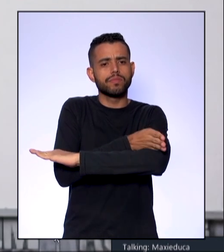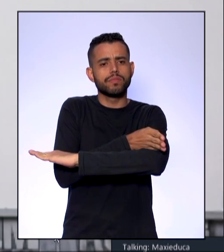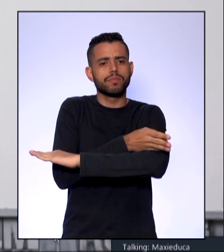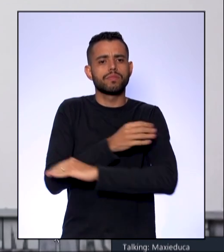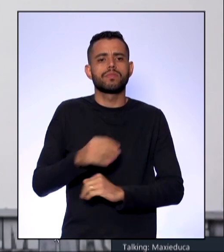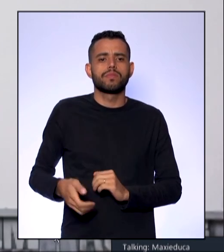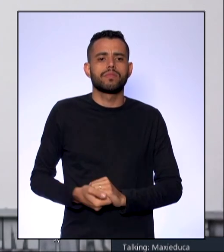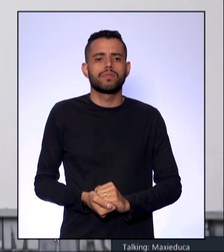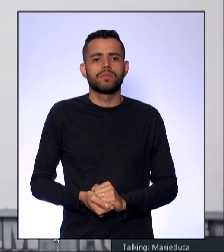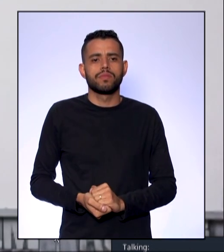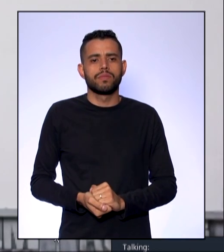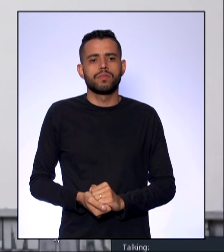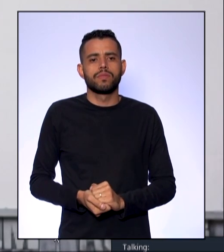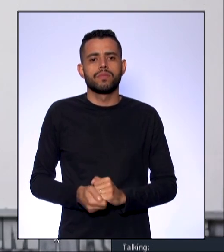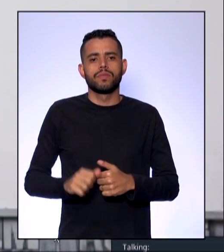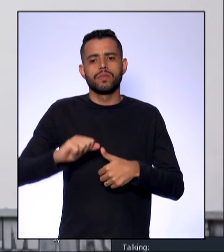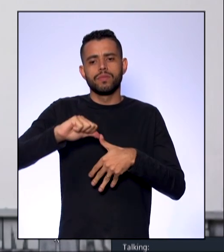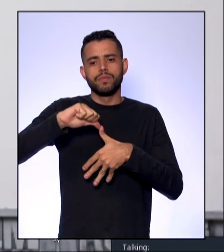brasileira